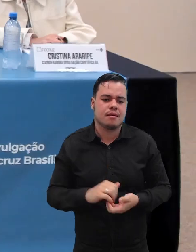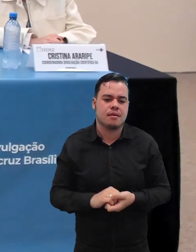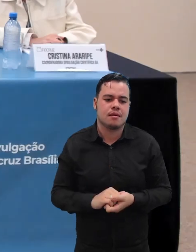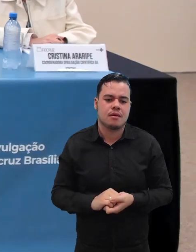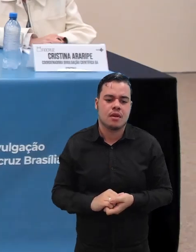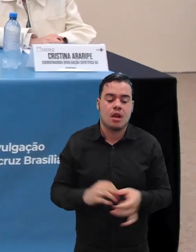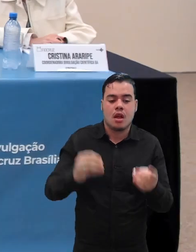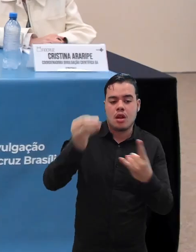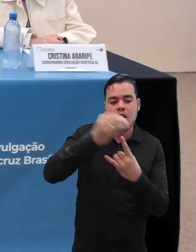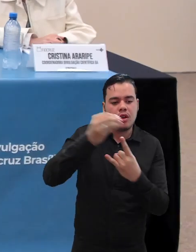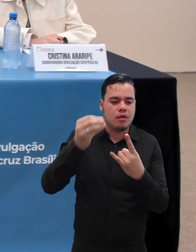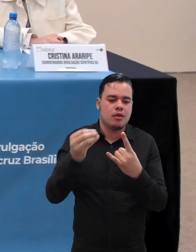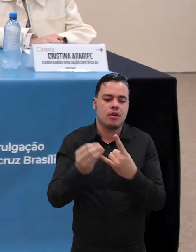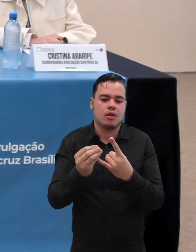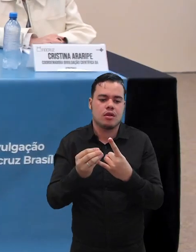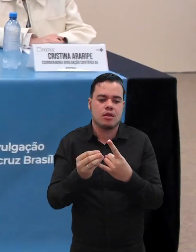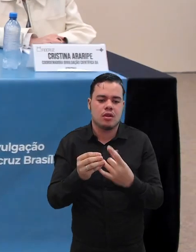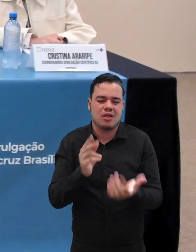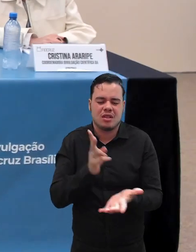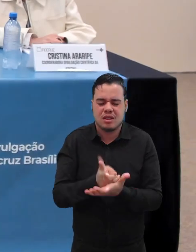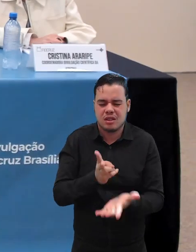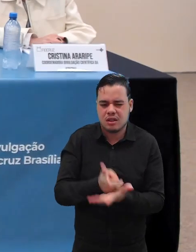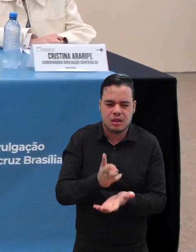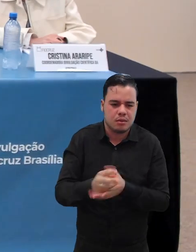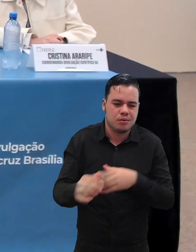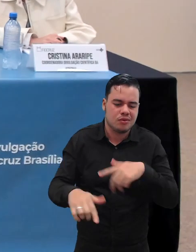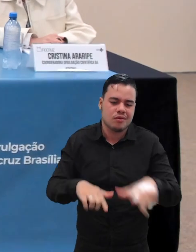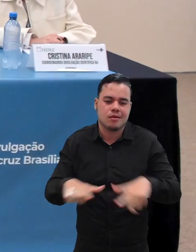a Fiocruz sempre trabalhou,